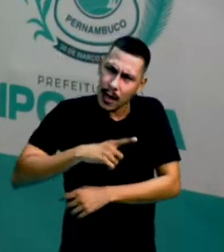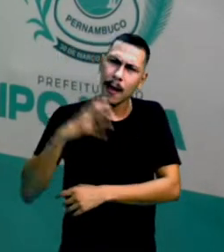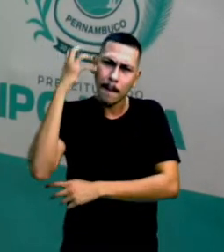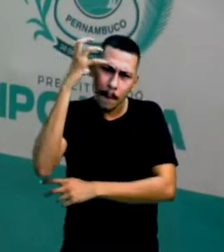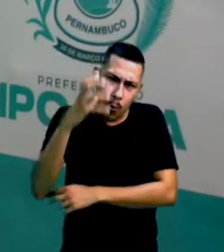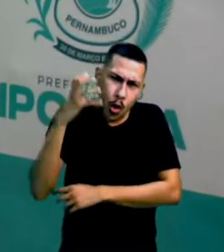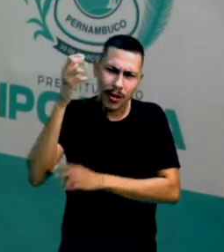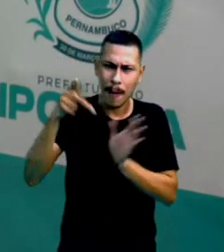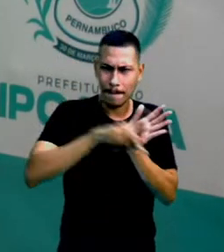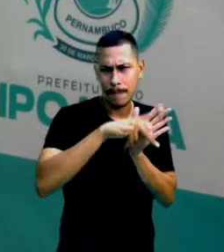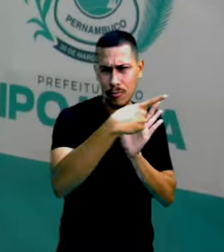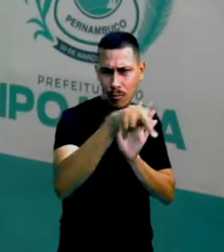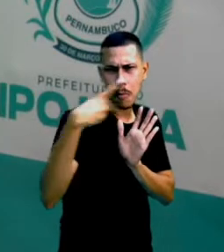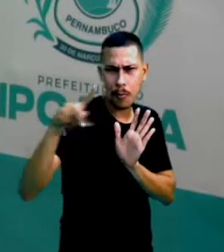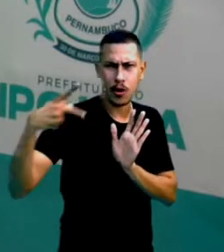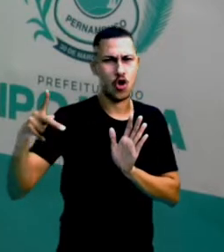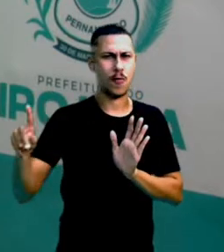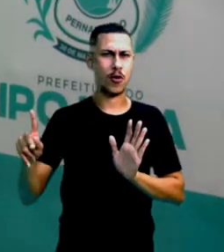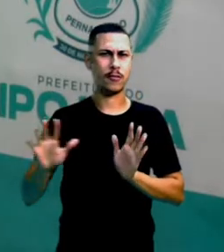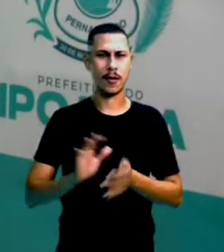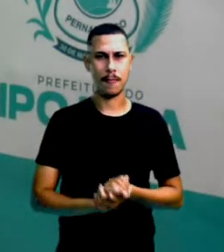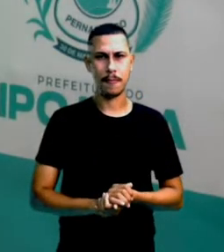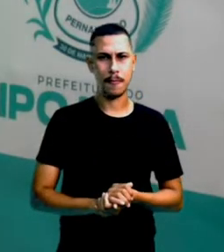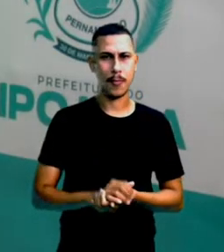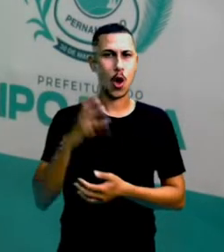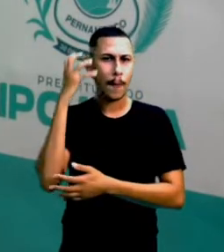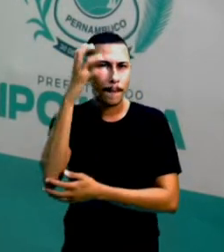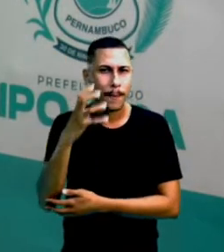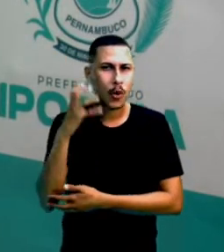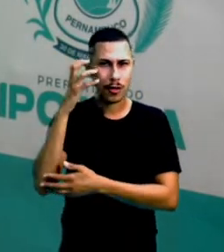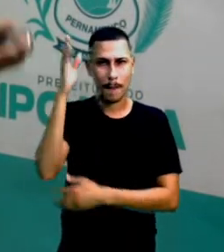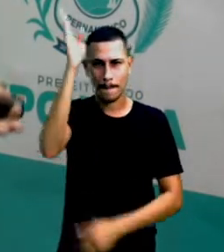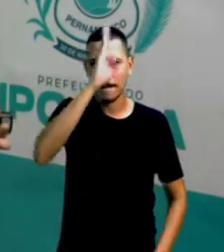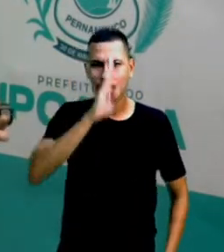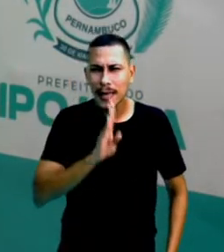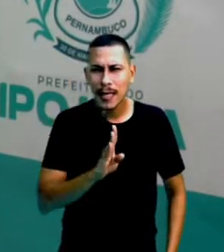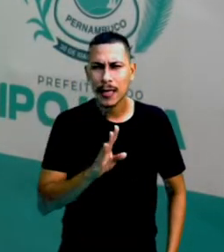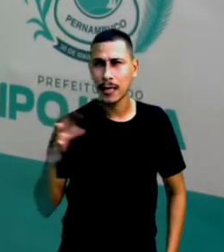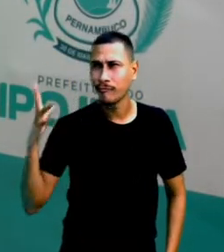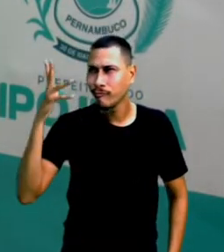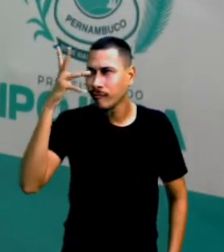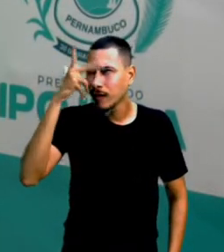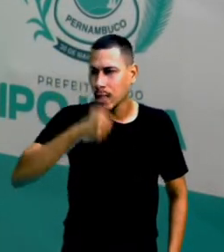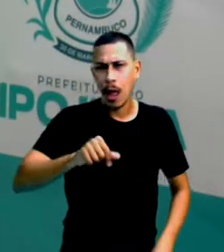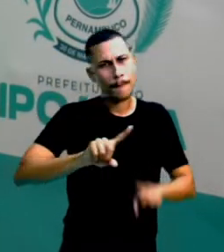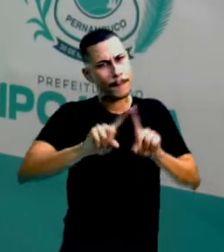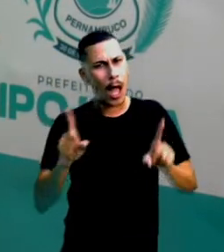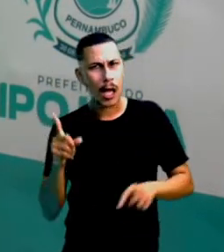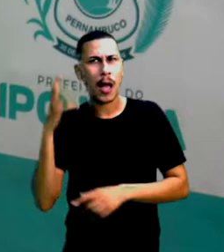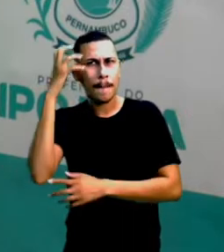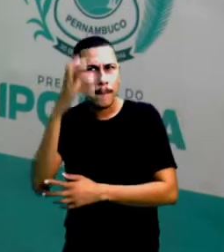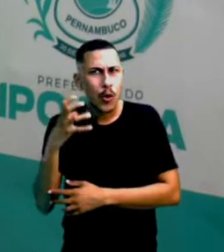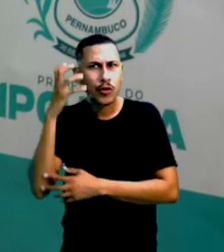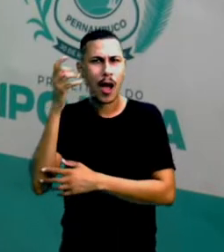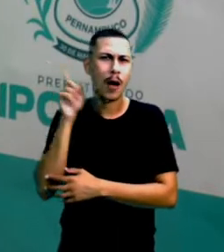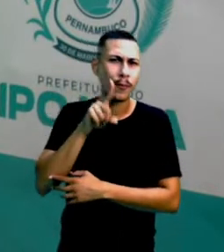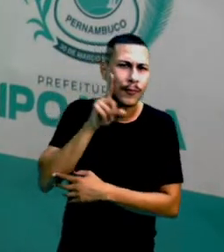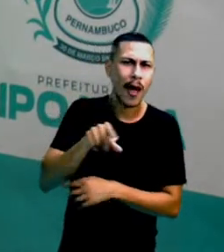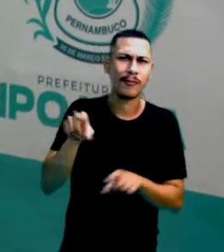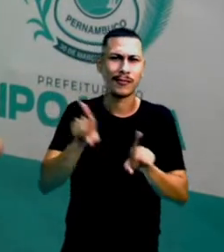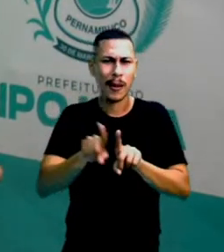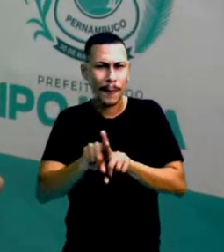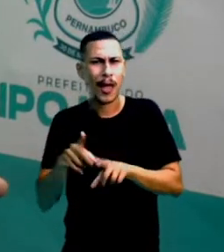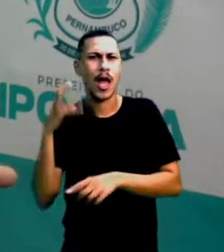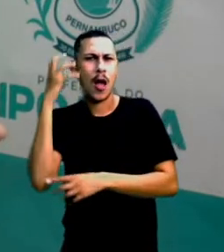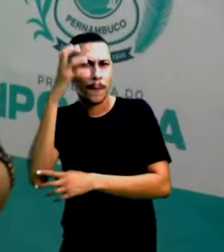têm sua música e a música brasileira com a música em cima mas tem a música americana norte-americana tem a